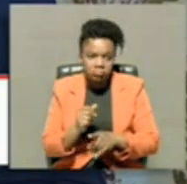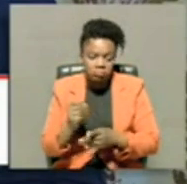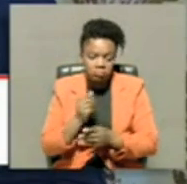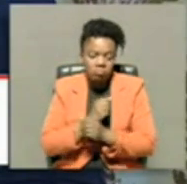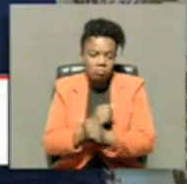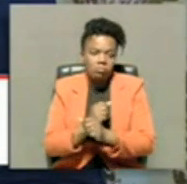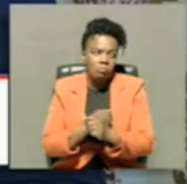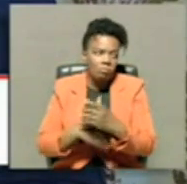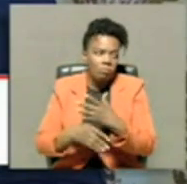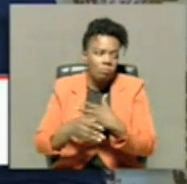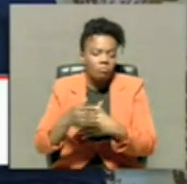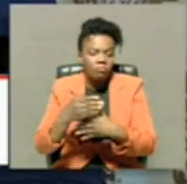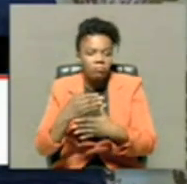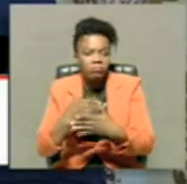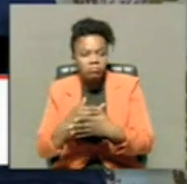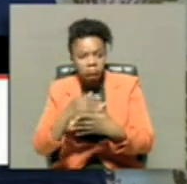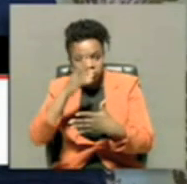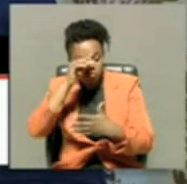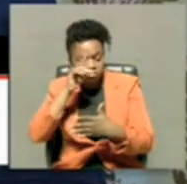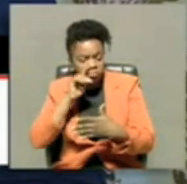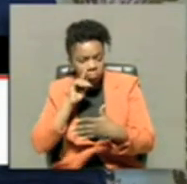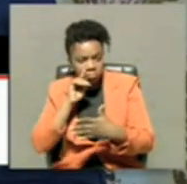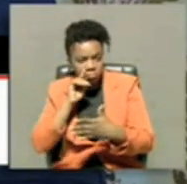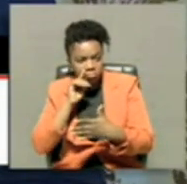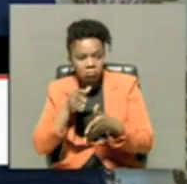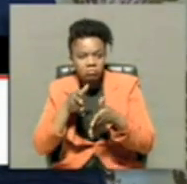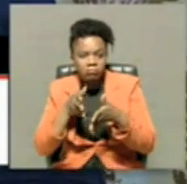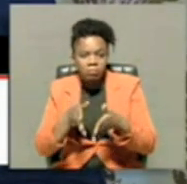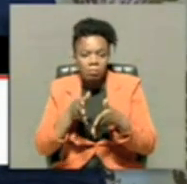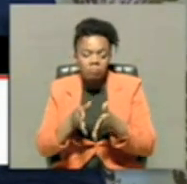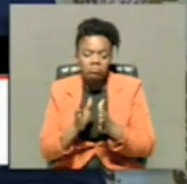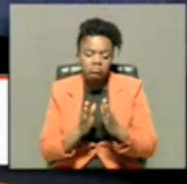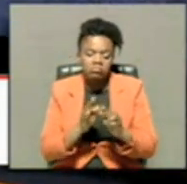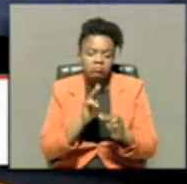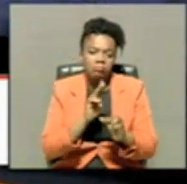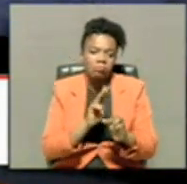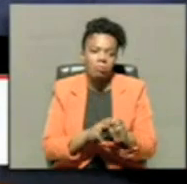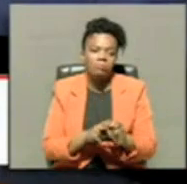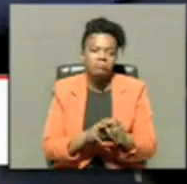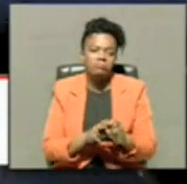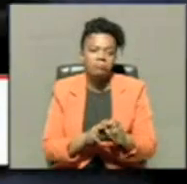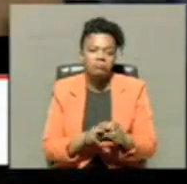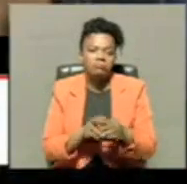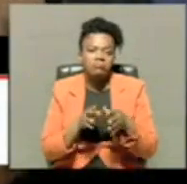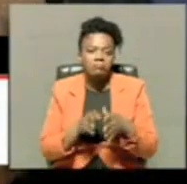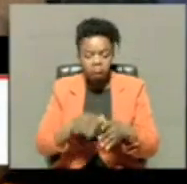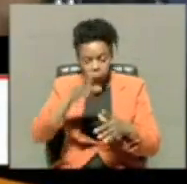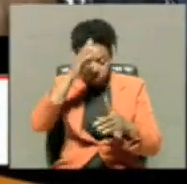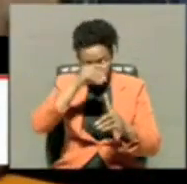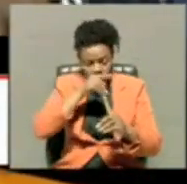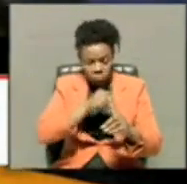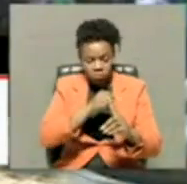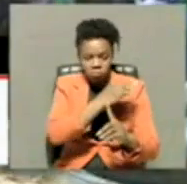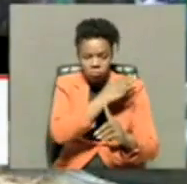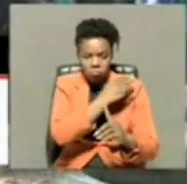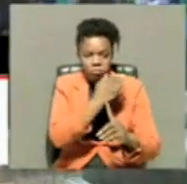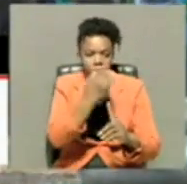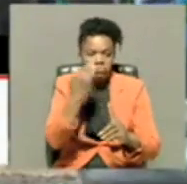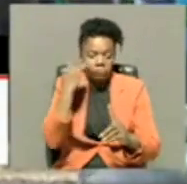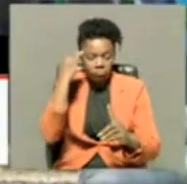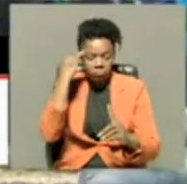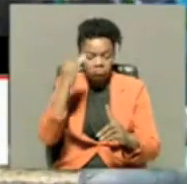segurança de todos aqueles que, direta ou indiretamente, vão participar destas atividades. Para o comandante